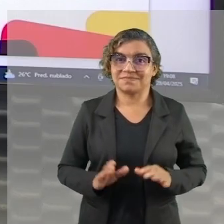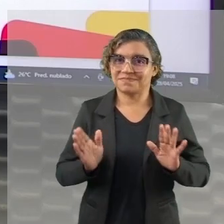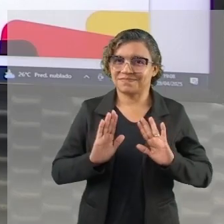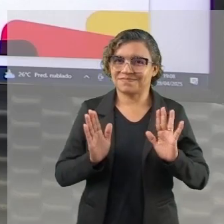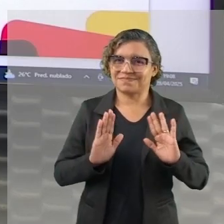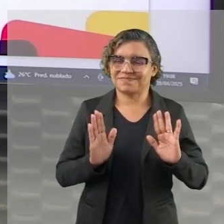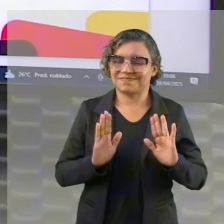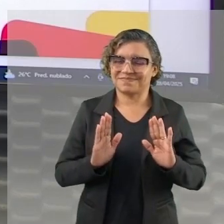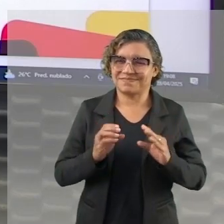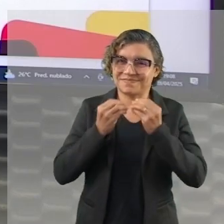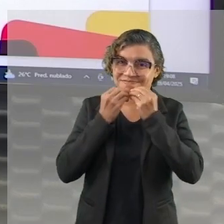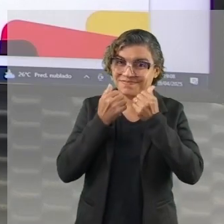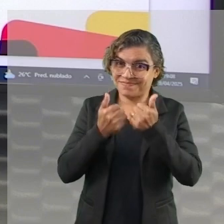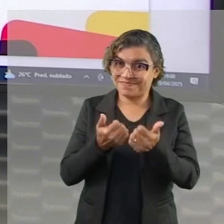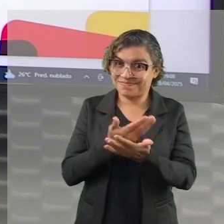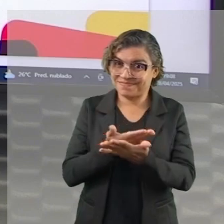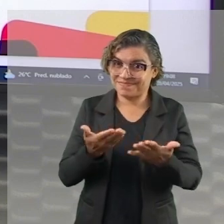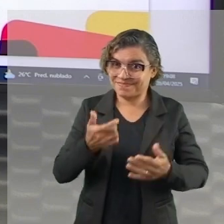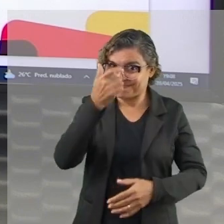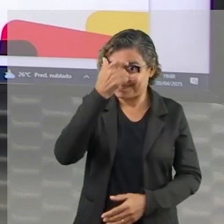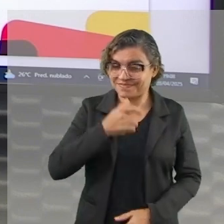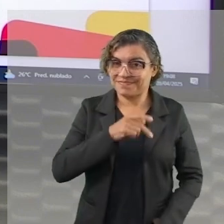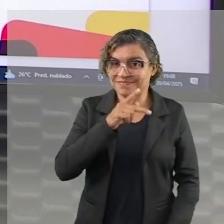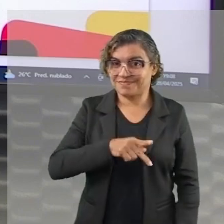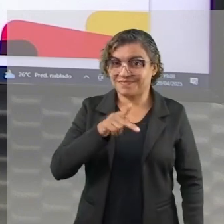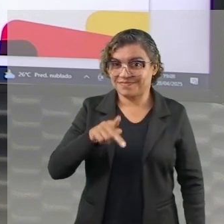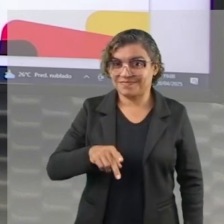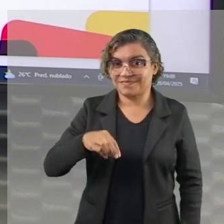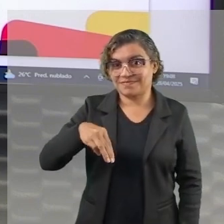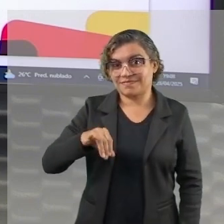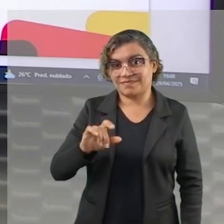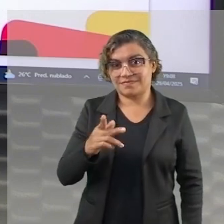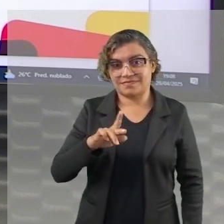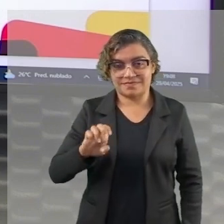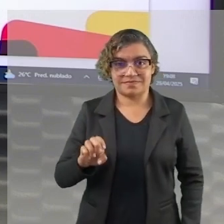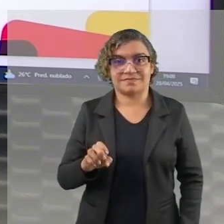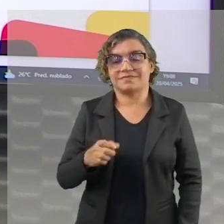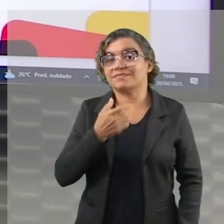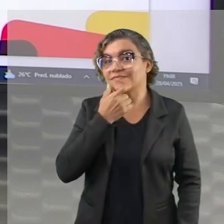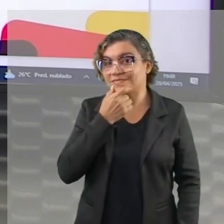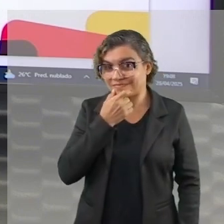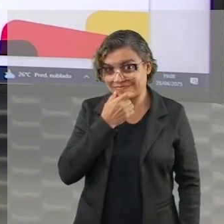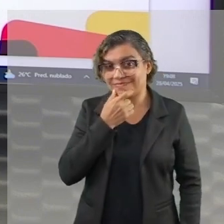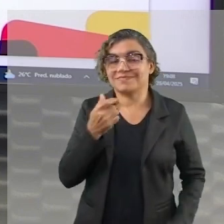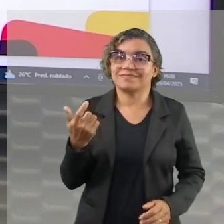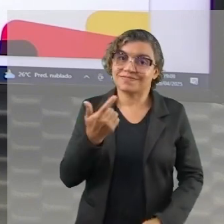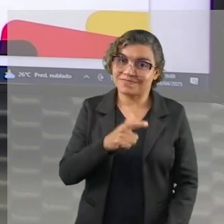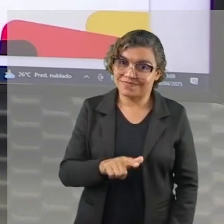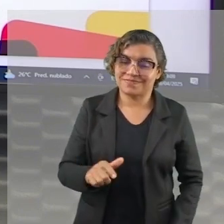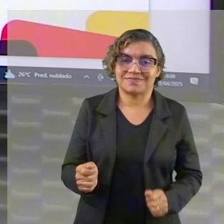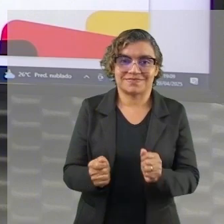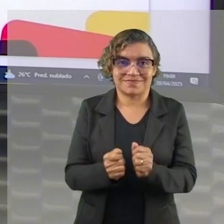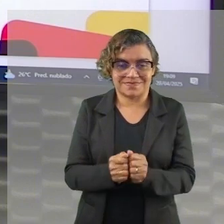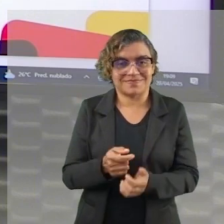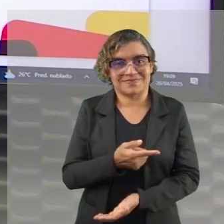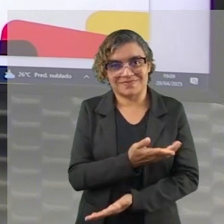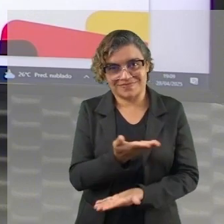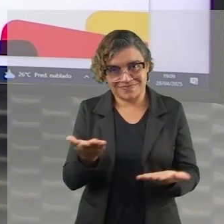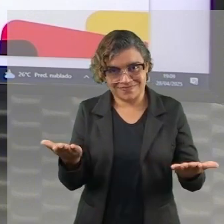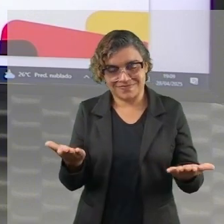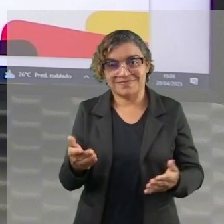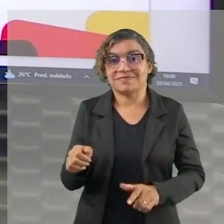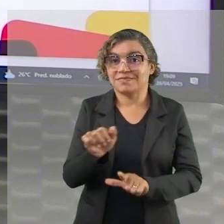Hello, everybody! Olá, pessoal! Professora Michele, de inglês, com vocês aqui mais uma vez na plataforma Gonçalves Dias,